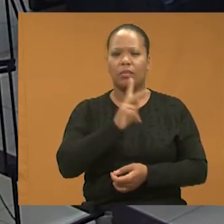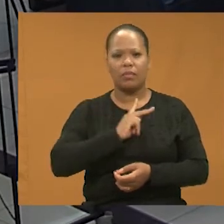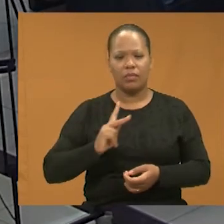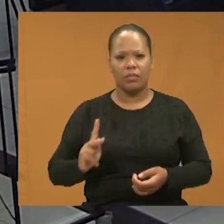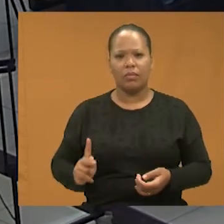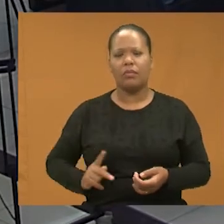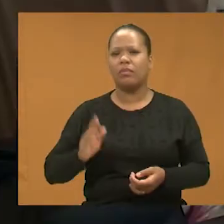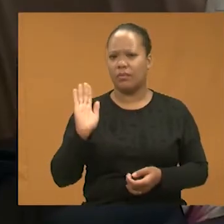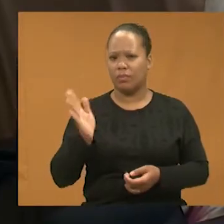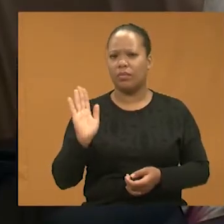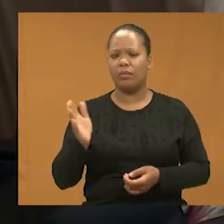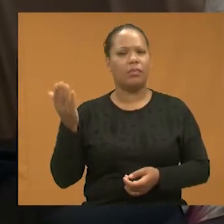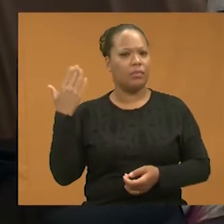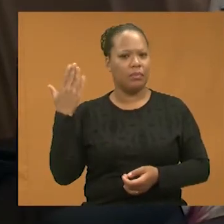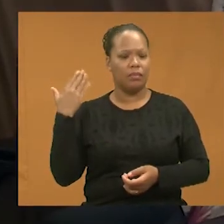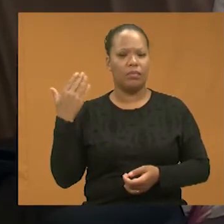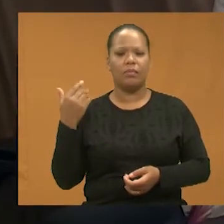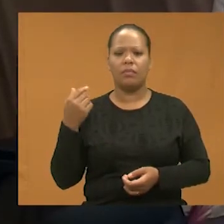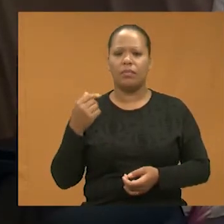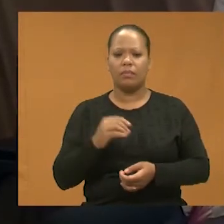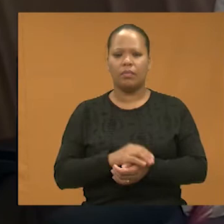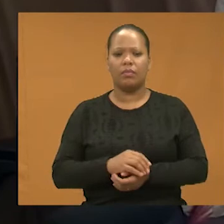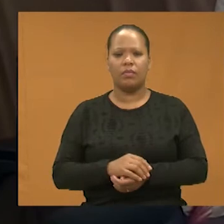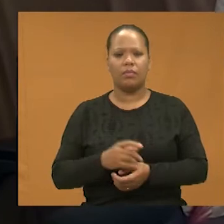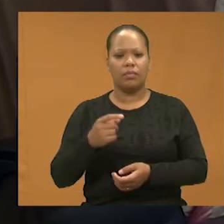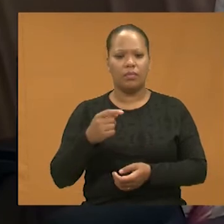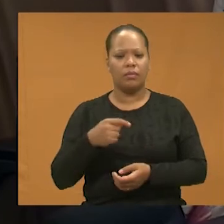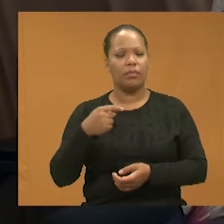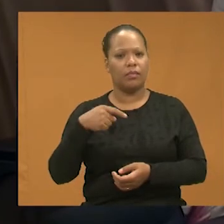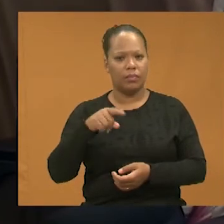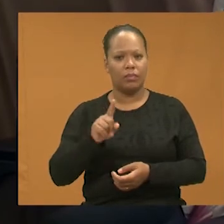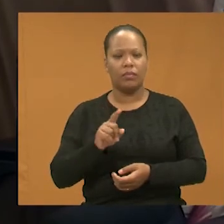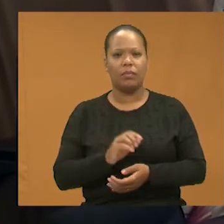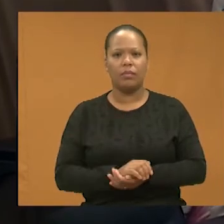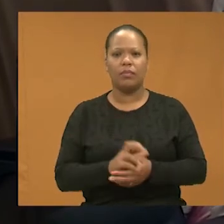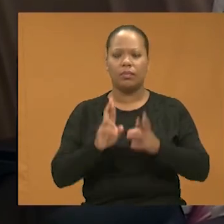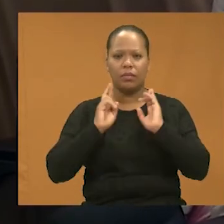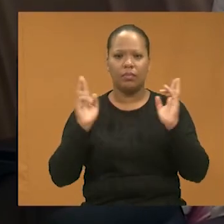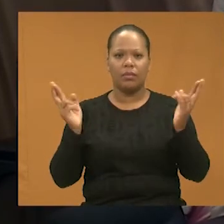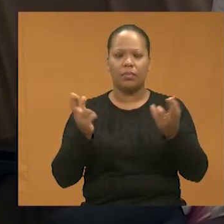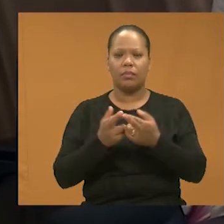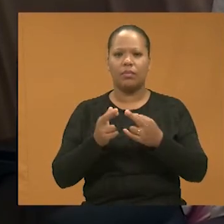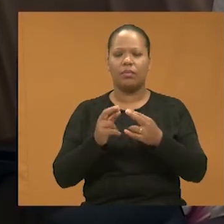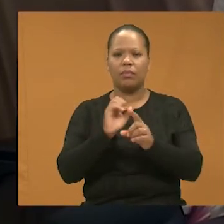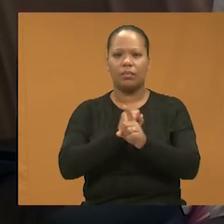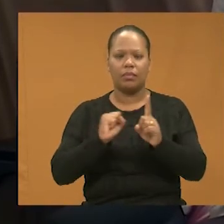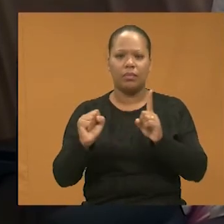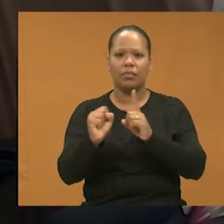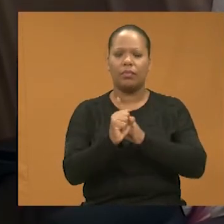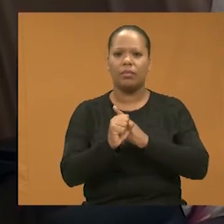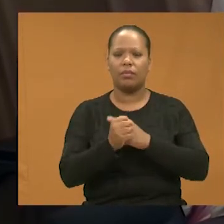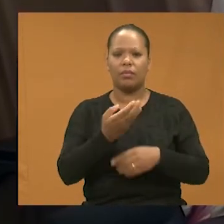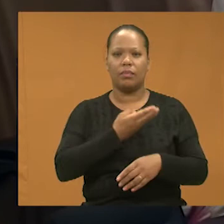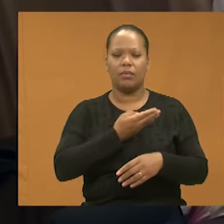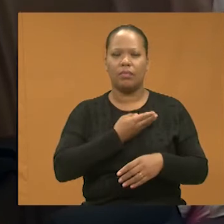vereadores, né, que já se prontificaram. Eu tive a oportunidade de participar da reunião da Associação dos Moradores lá,